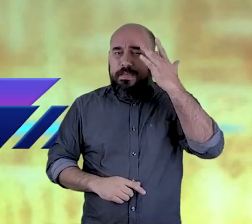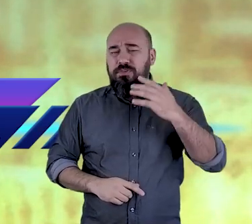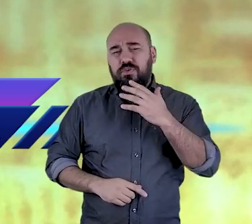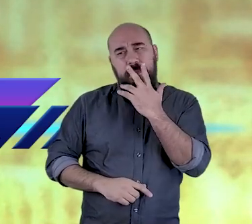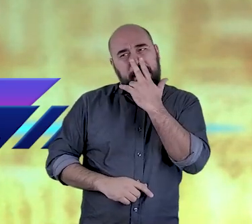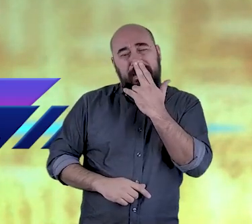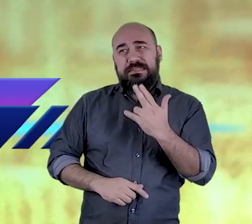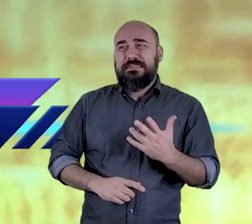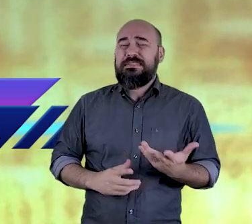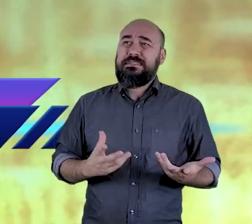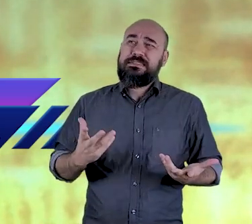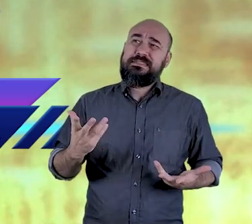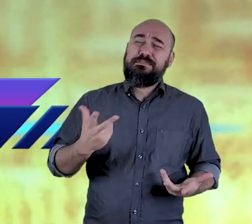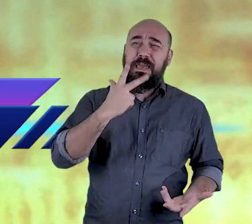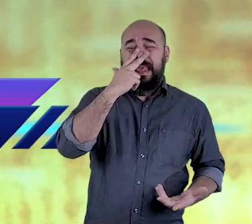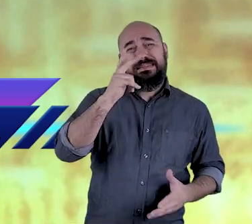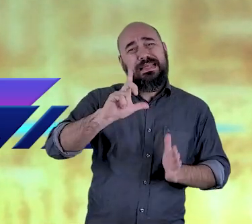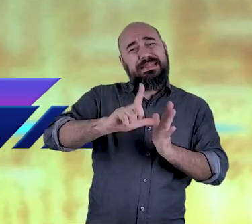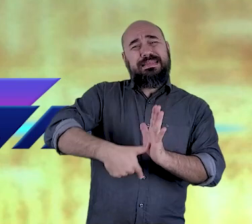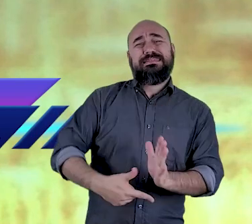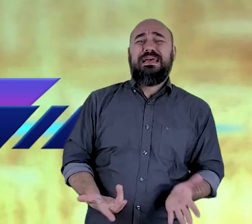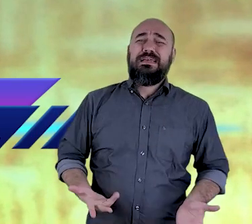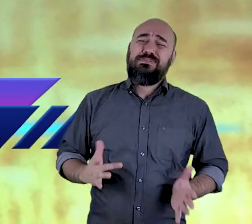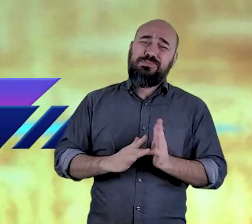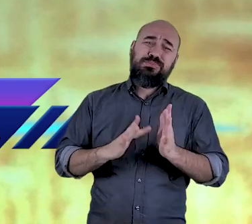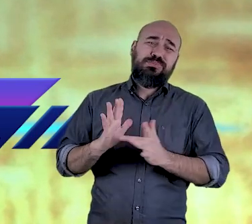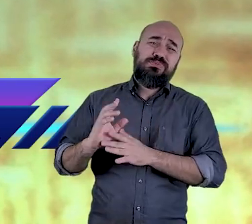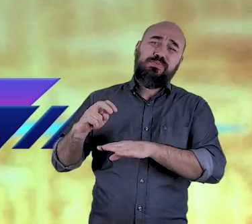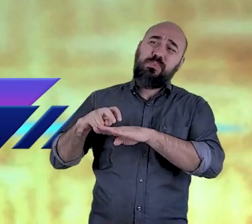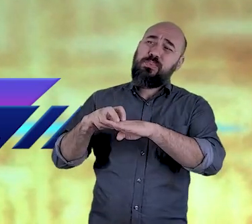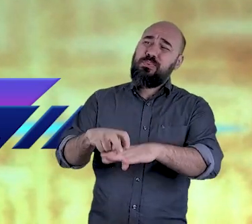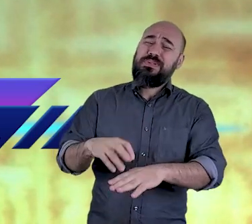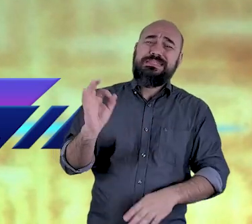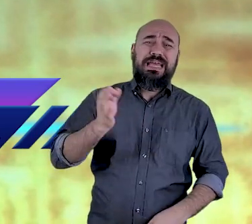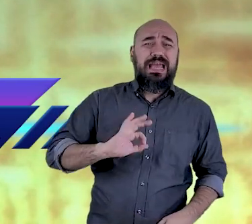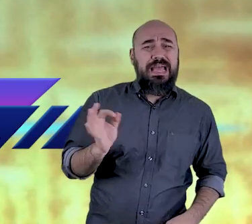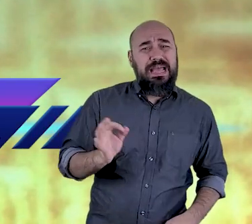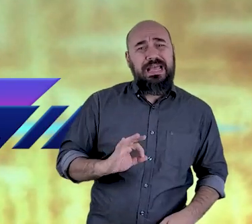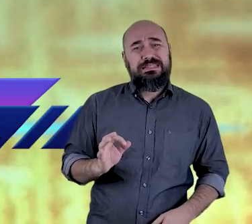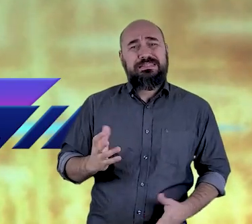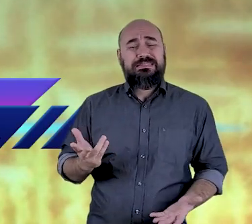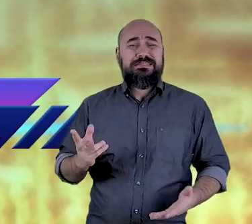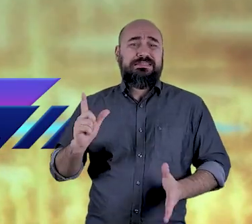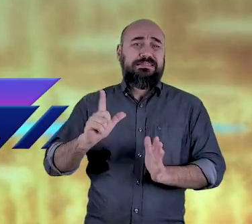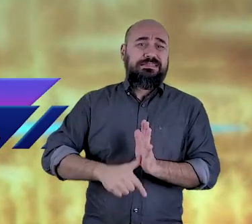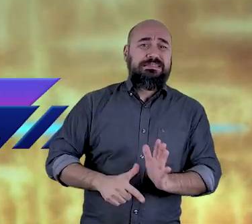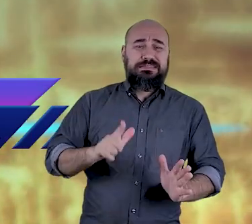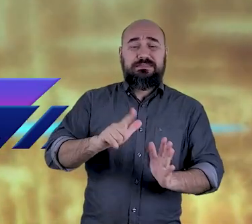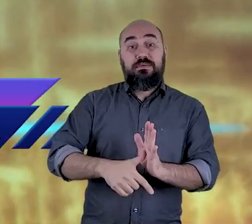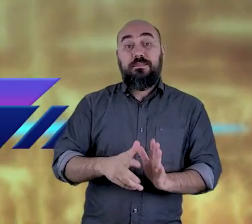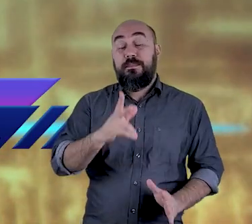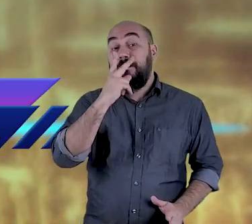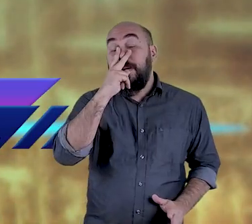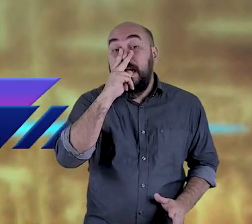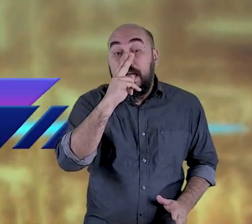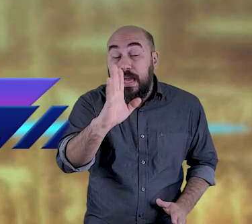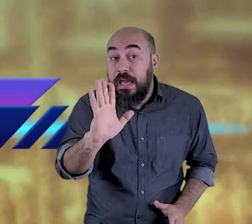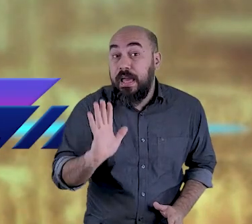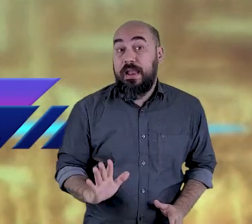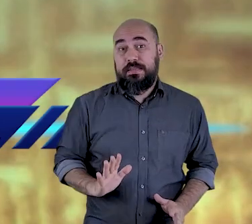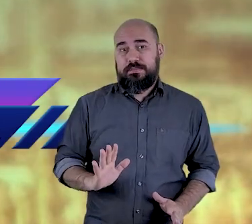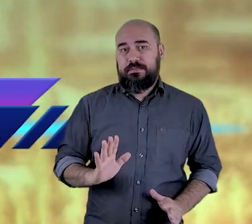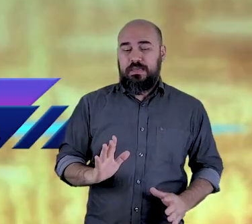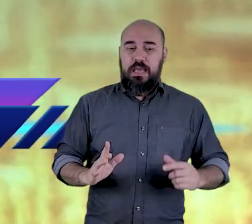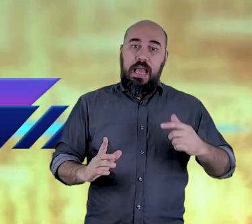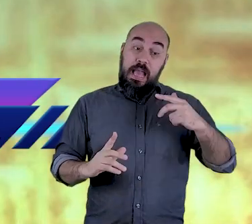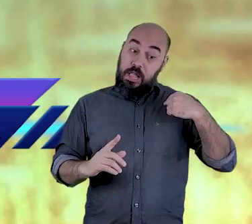que a volta de Jesus está atrasada mas este aparente atraso é só para nós não é